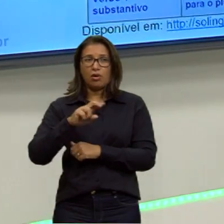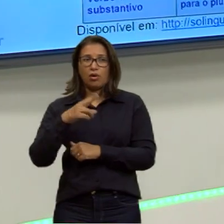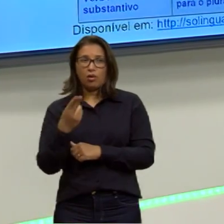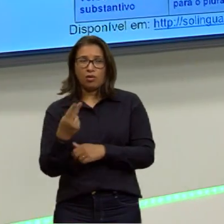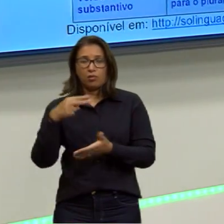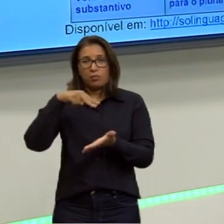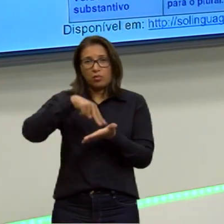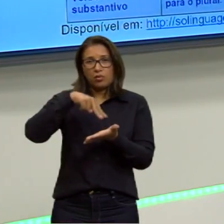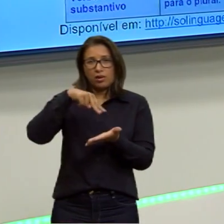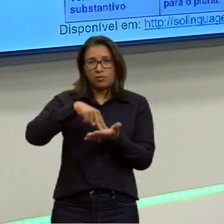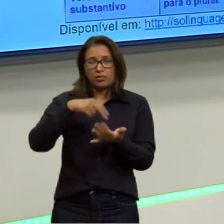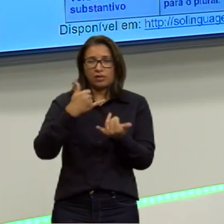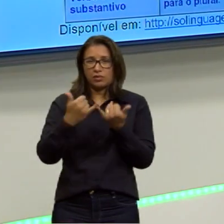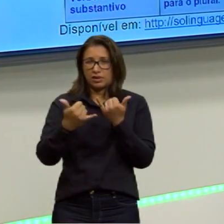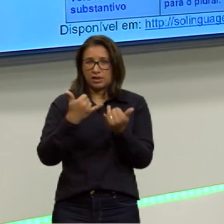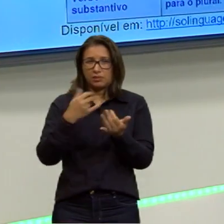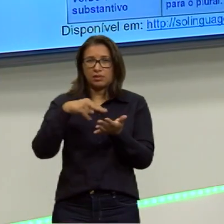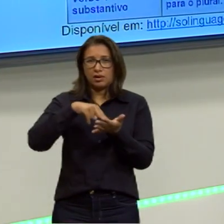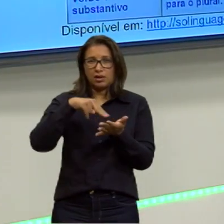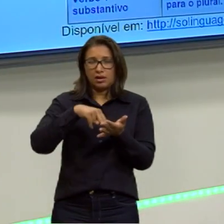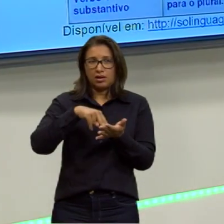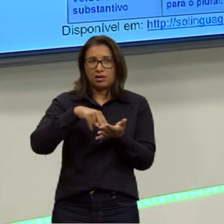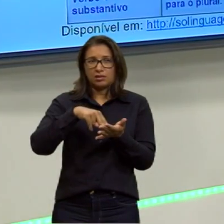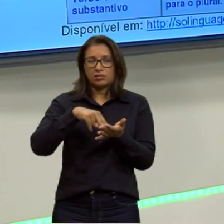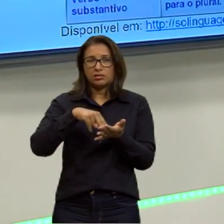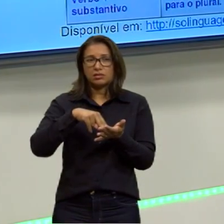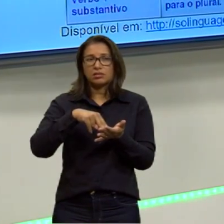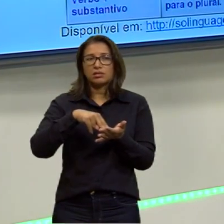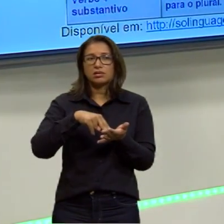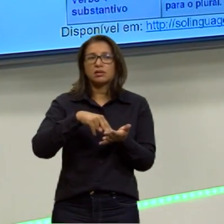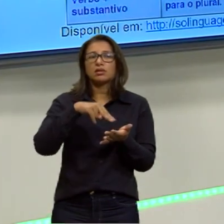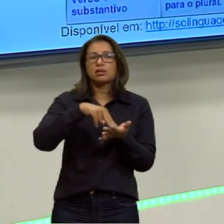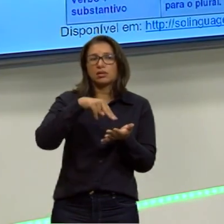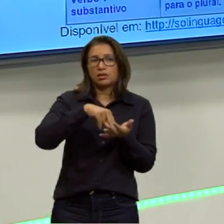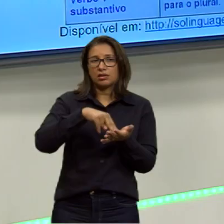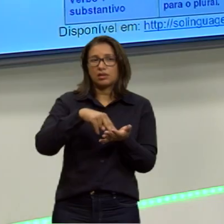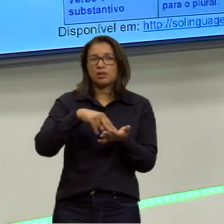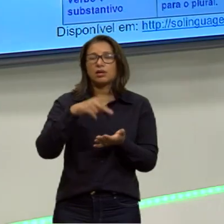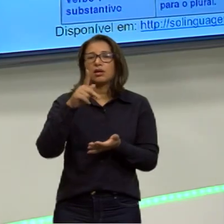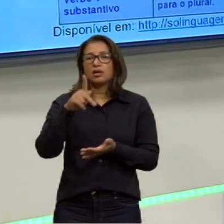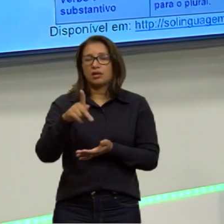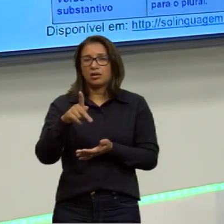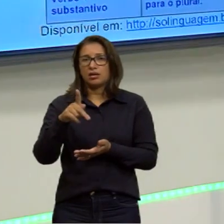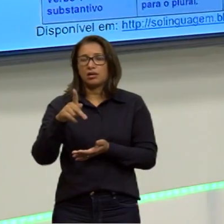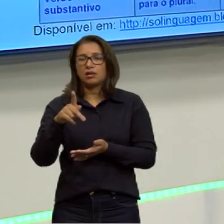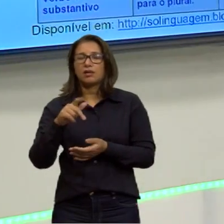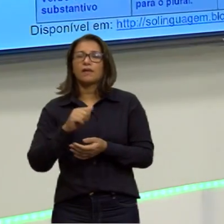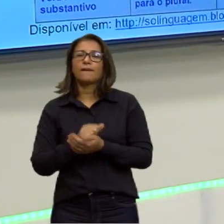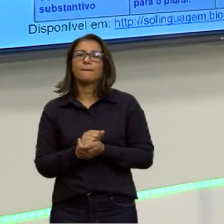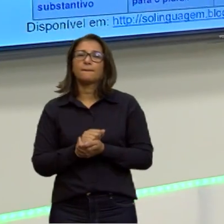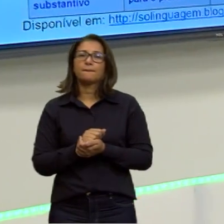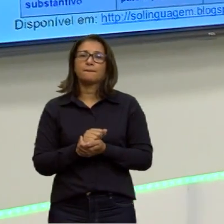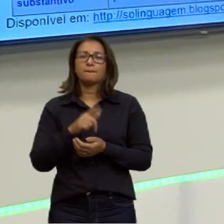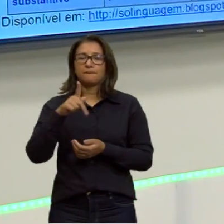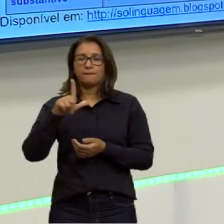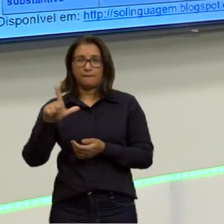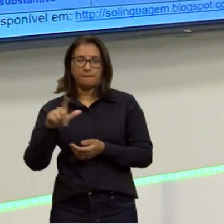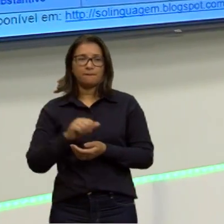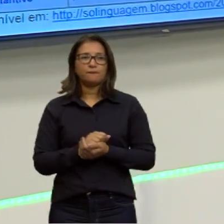semelhante por exemplo tic tac a gente pode dizer tic-tacs tá próximos